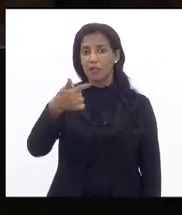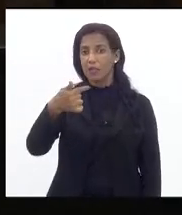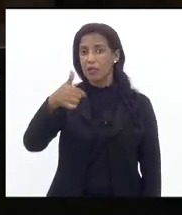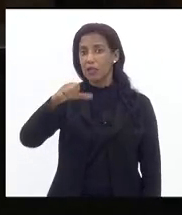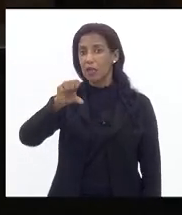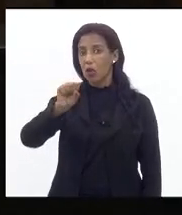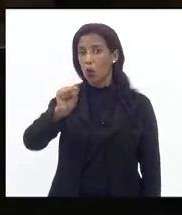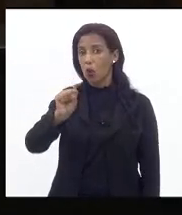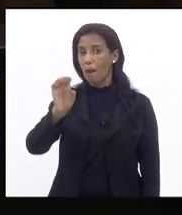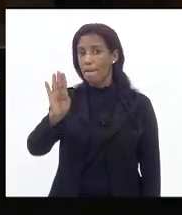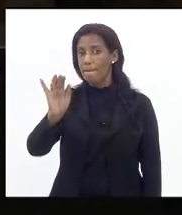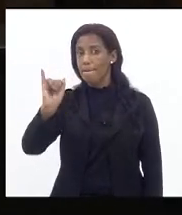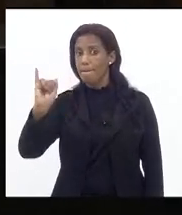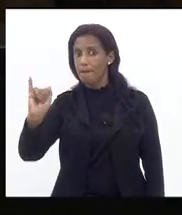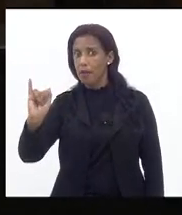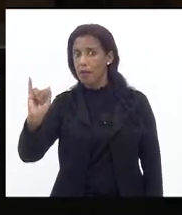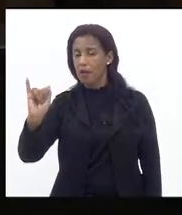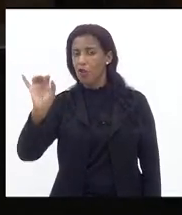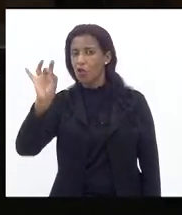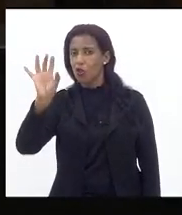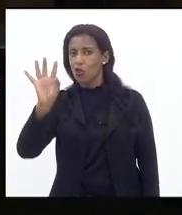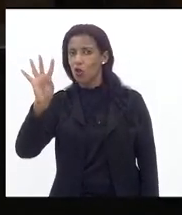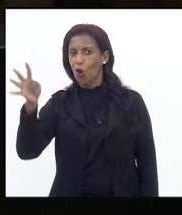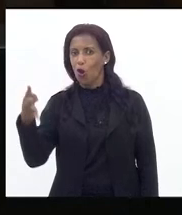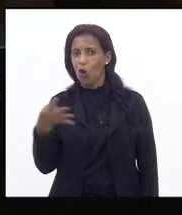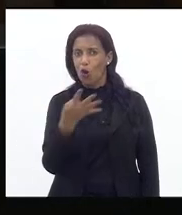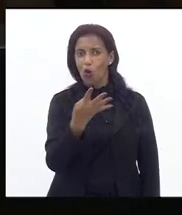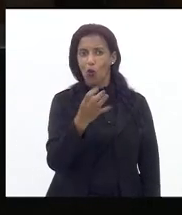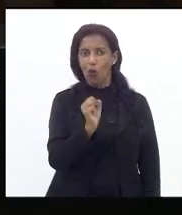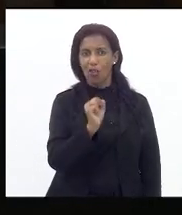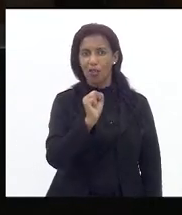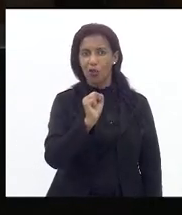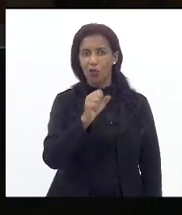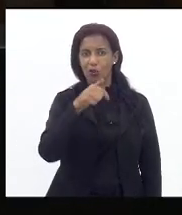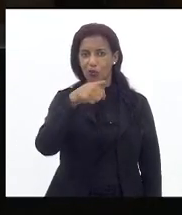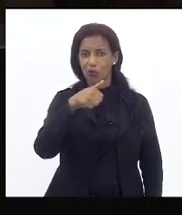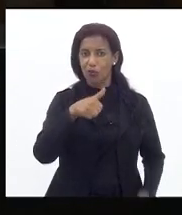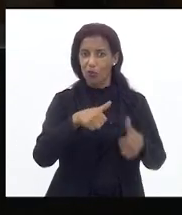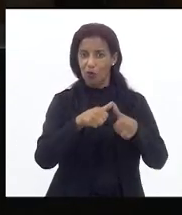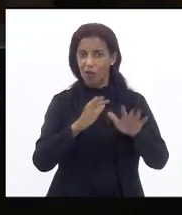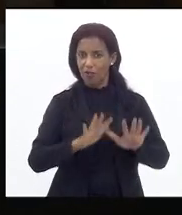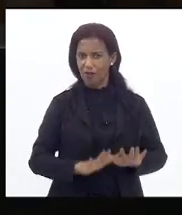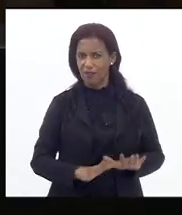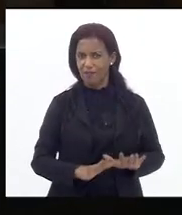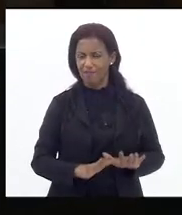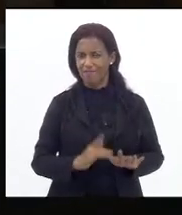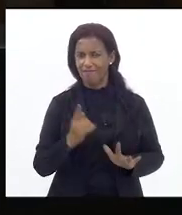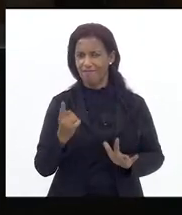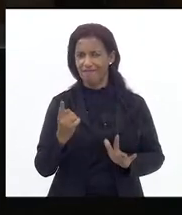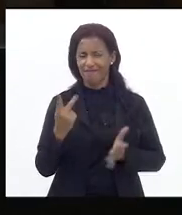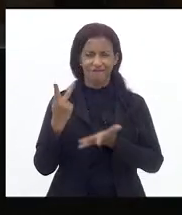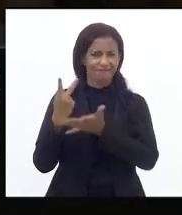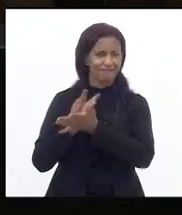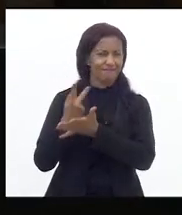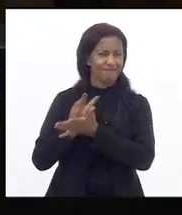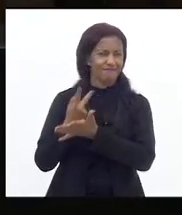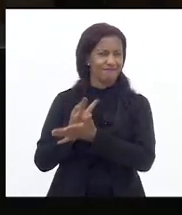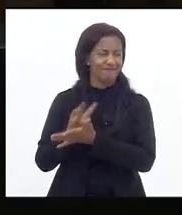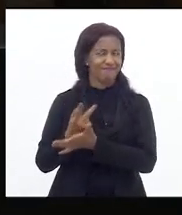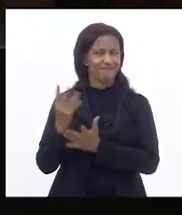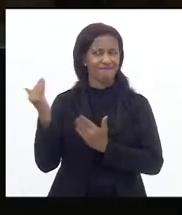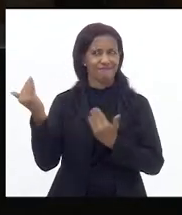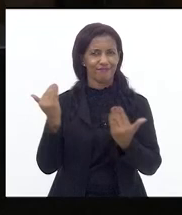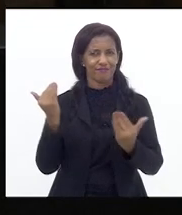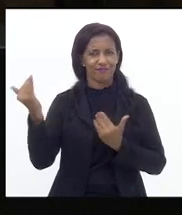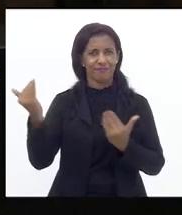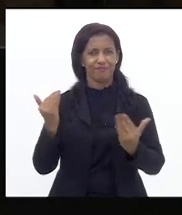e apenas 40 bilhões de ficaram no nosso estado essa conta para mim não fecha essa conta tá totalmente